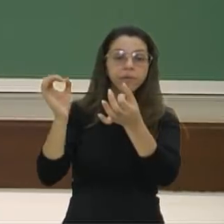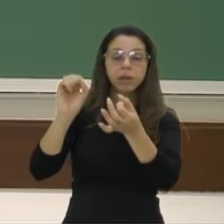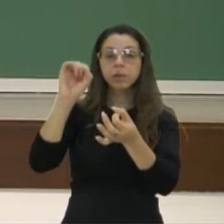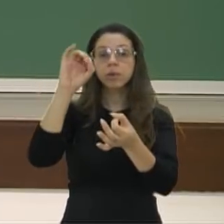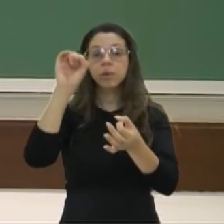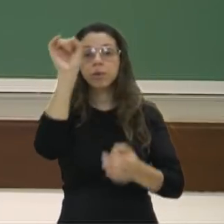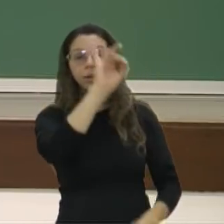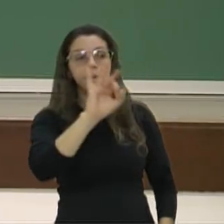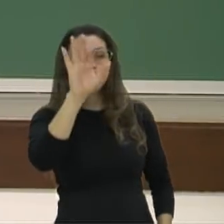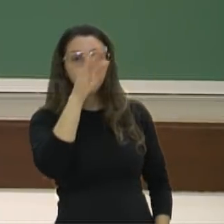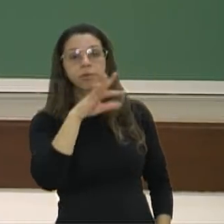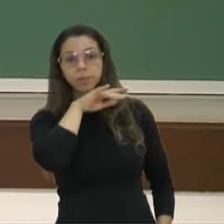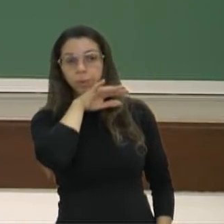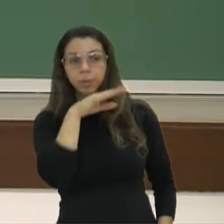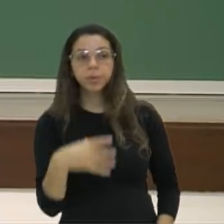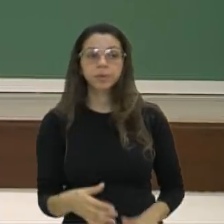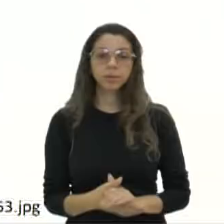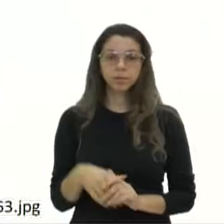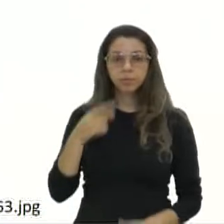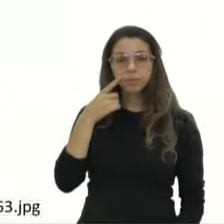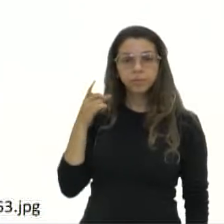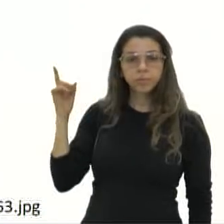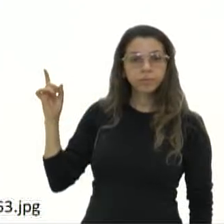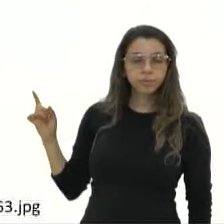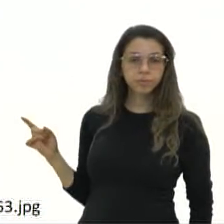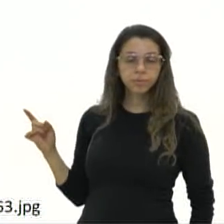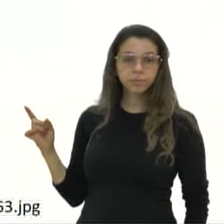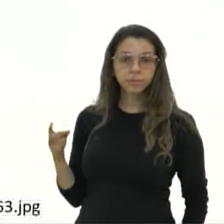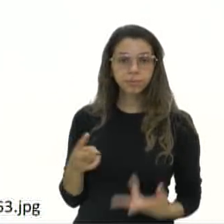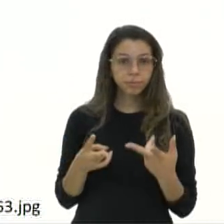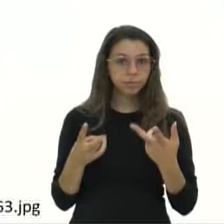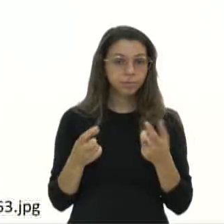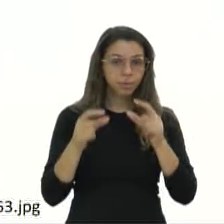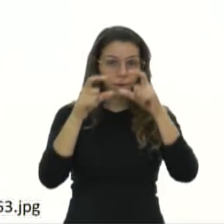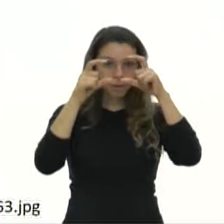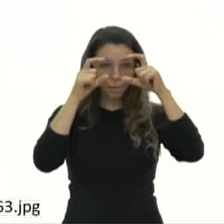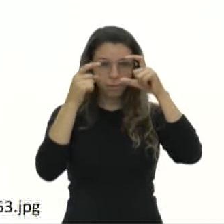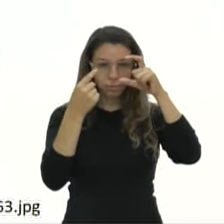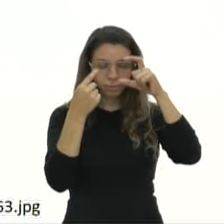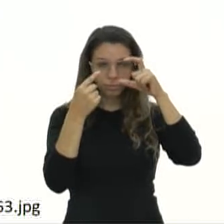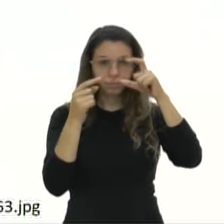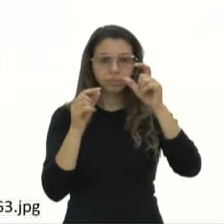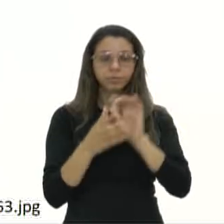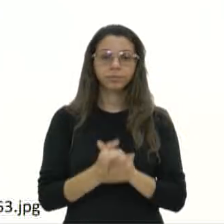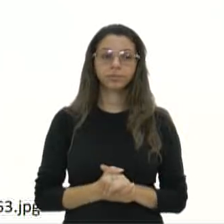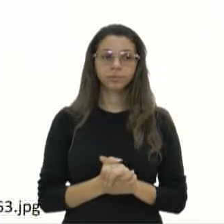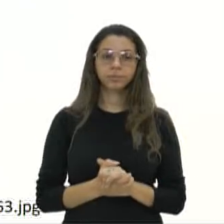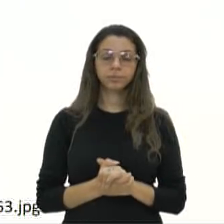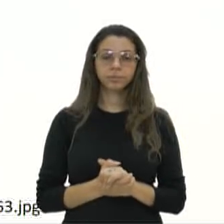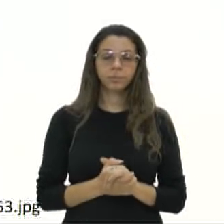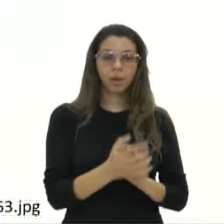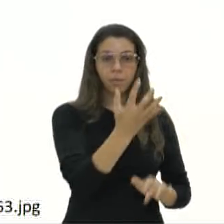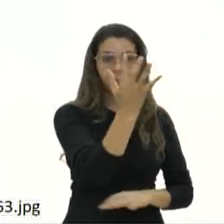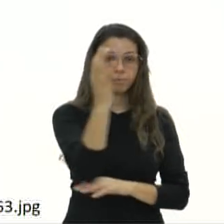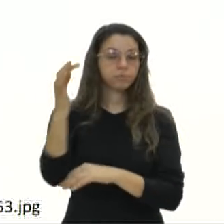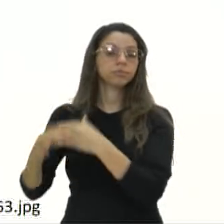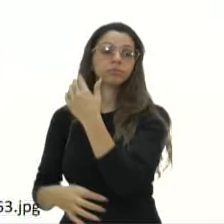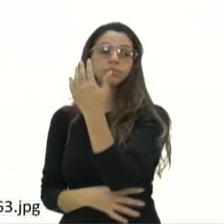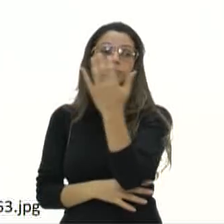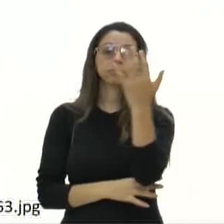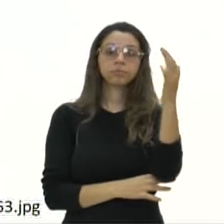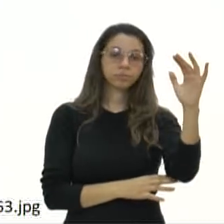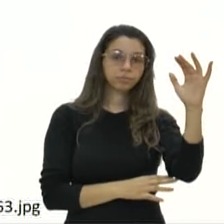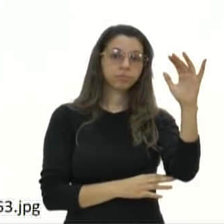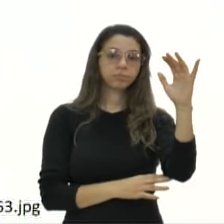dá uma ideia para vocês. Percebam na lente do óculos, nas duas lentes. Ali é uma floresta, né, e você